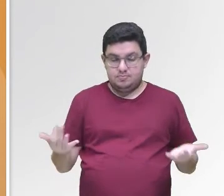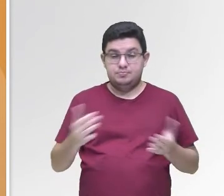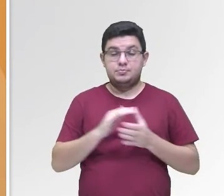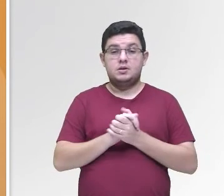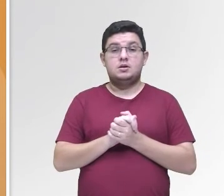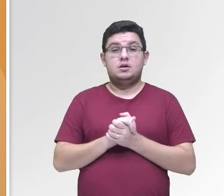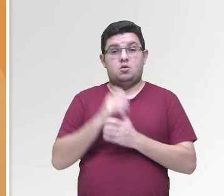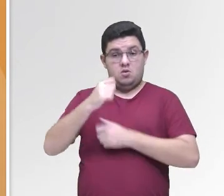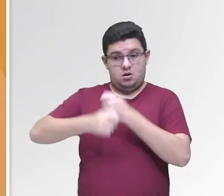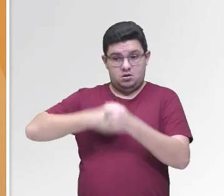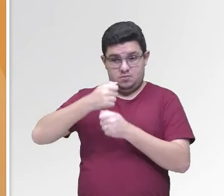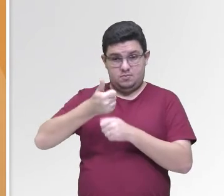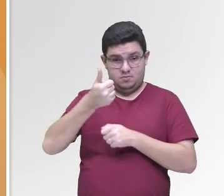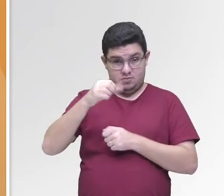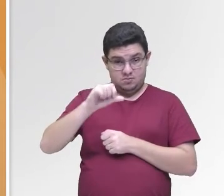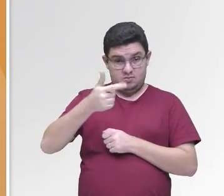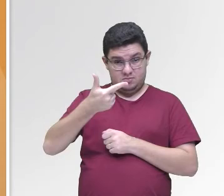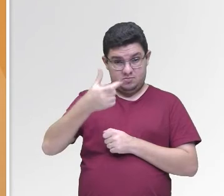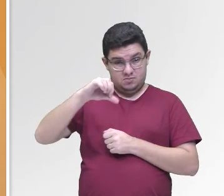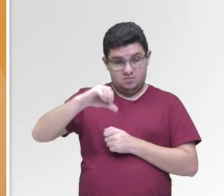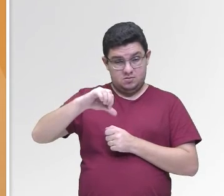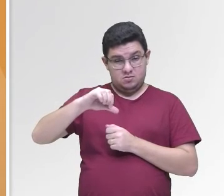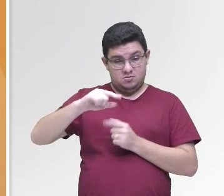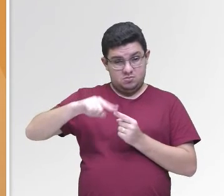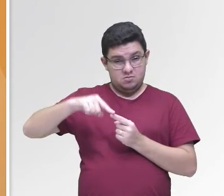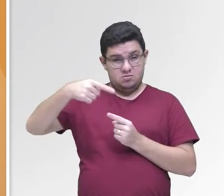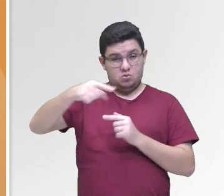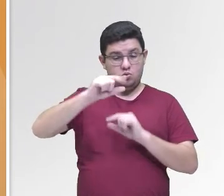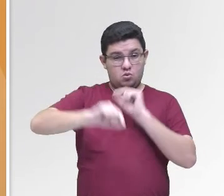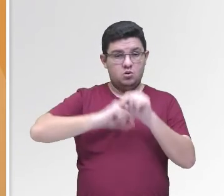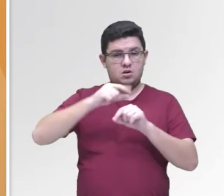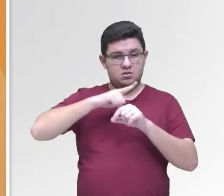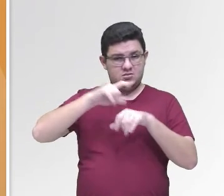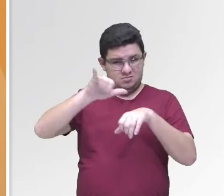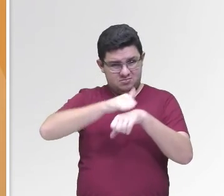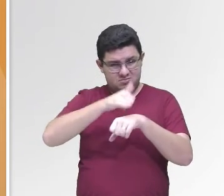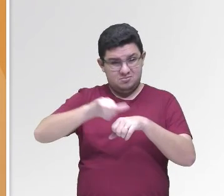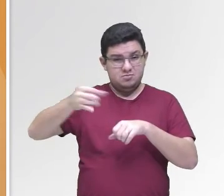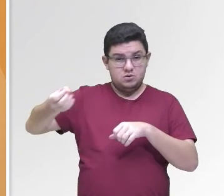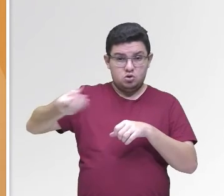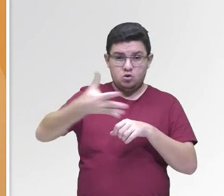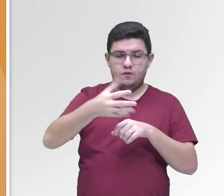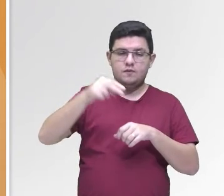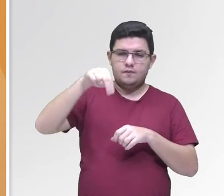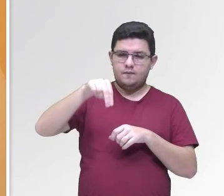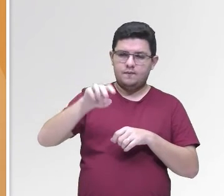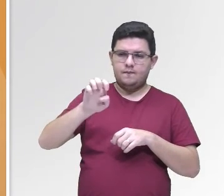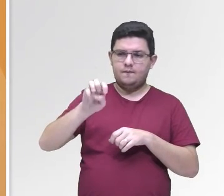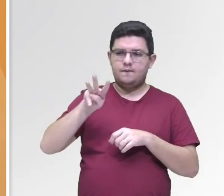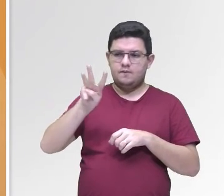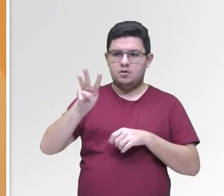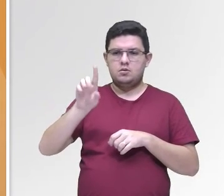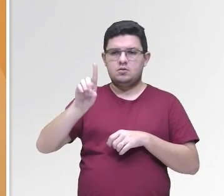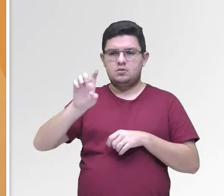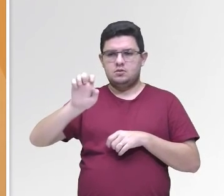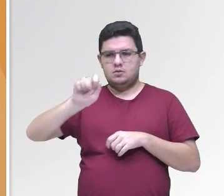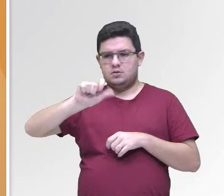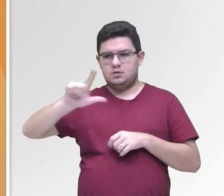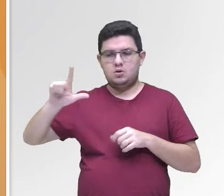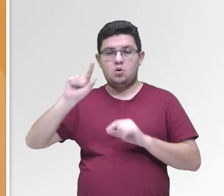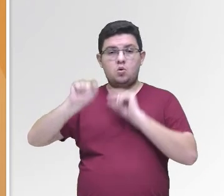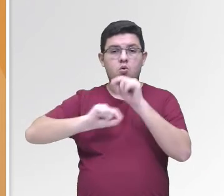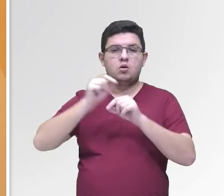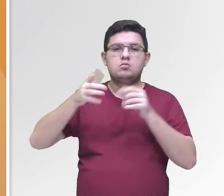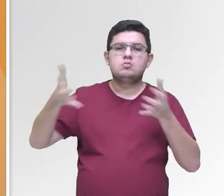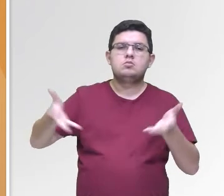né, a estratégia do chamado New Deal, novo acordo, era fazer movimentar novamente a economia